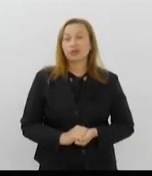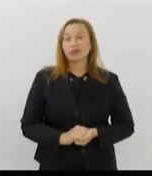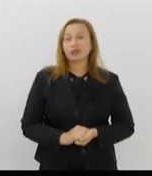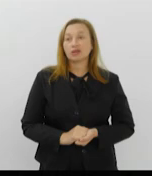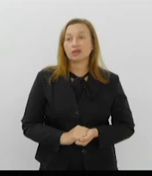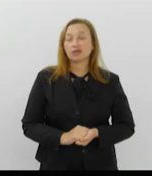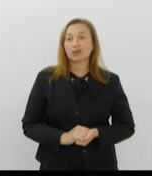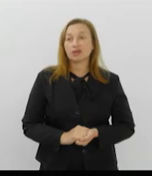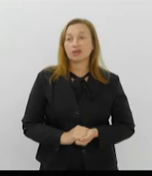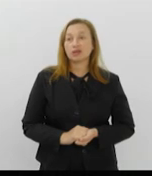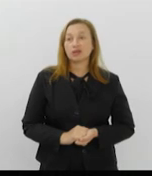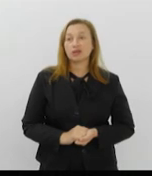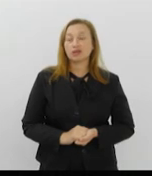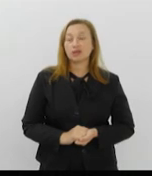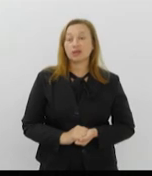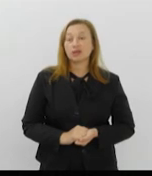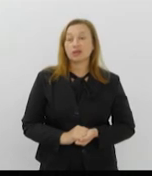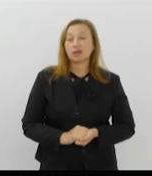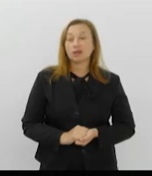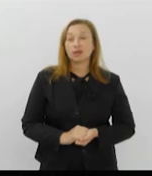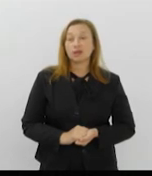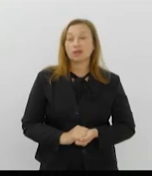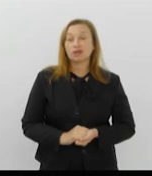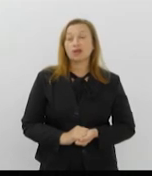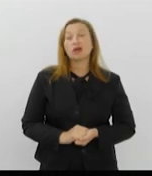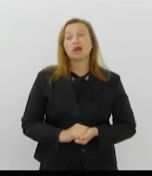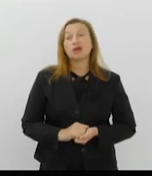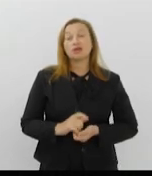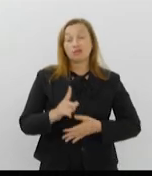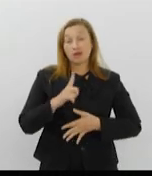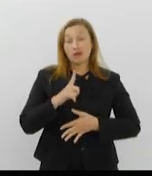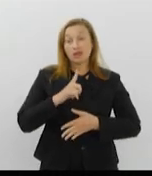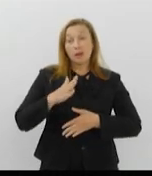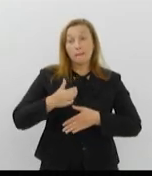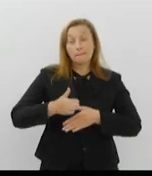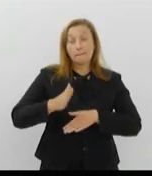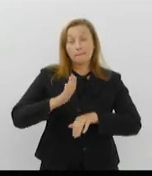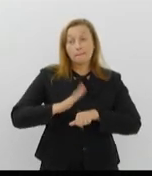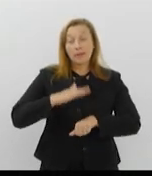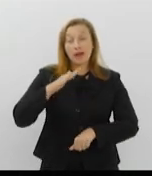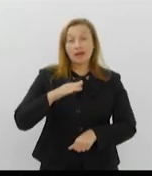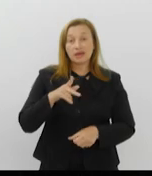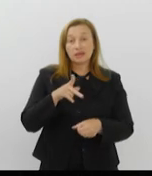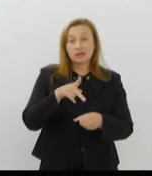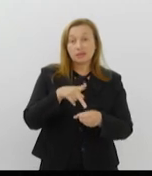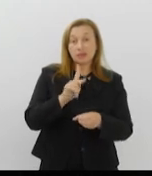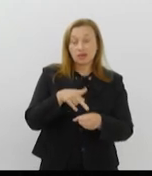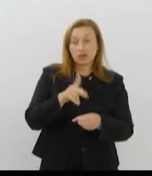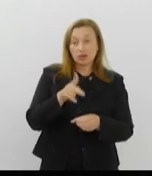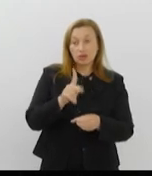consequência vai gerar mas roes e participações